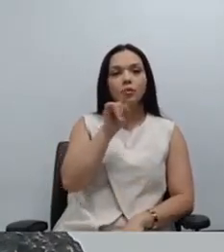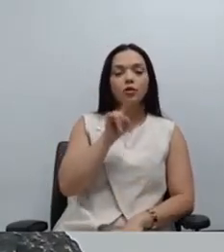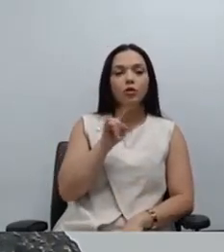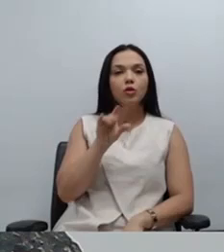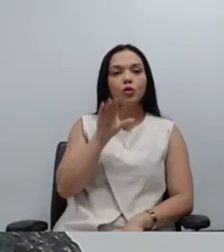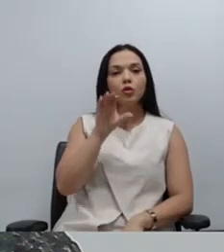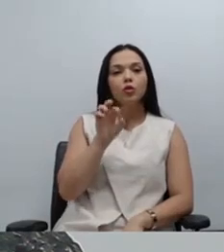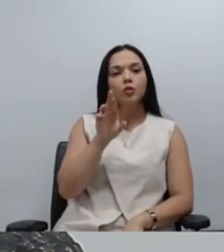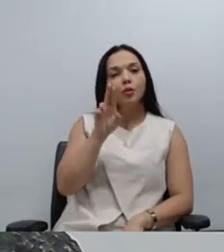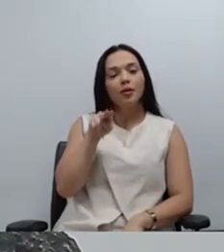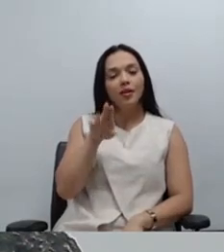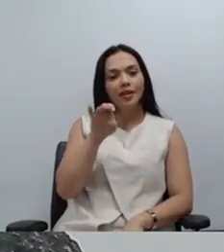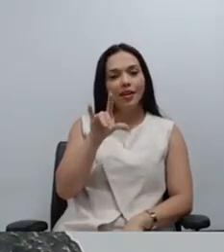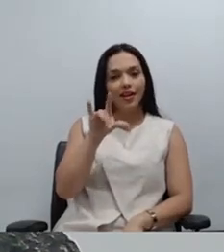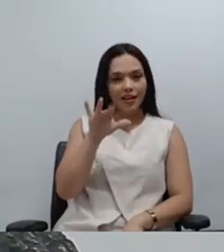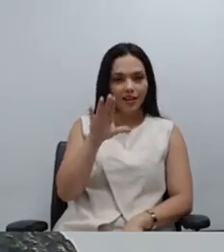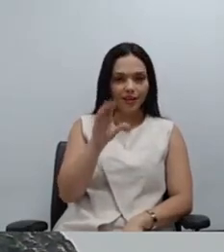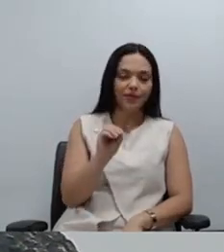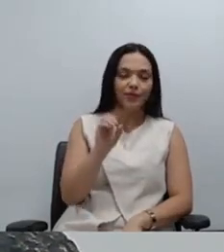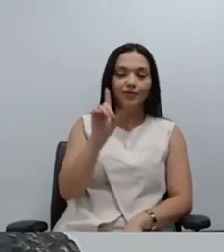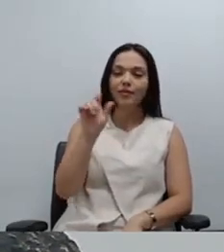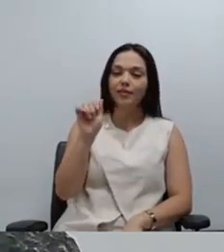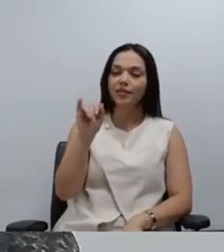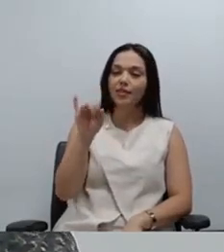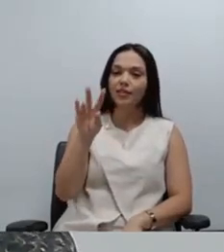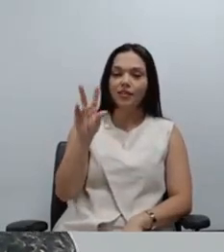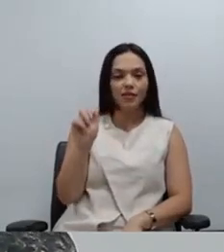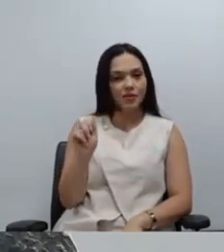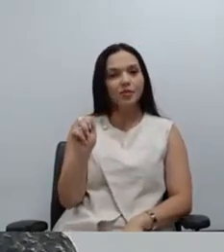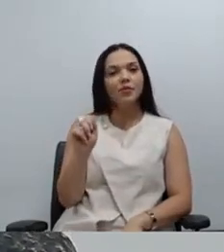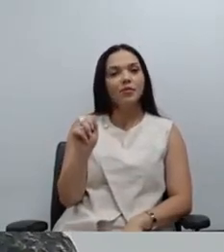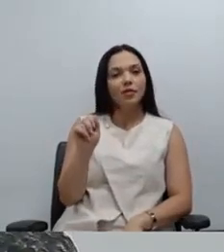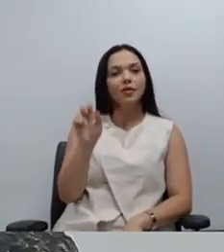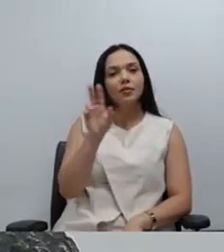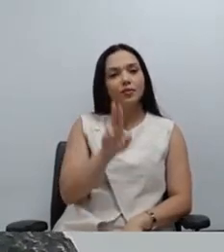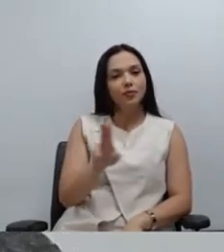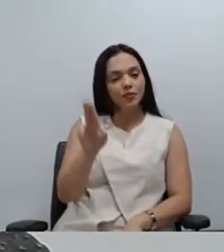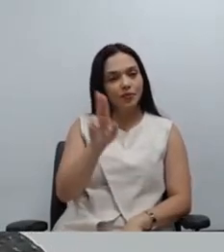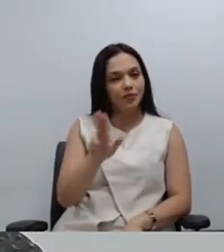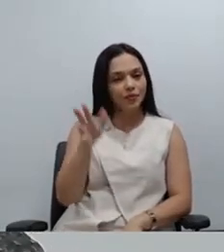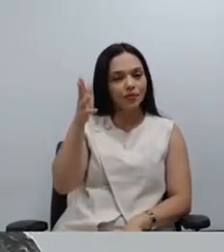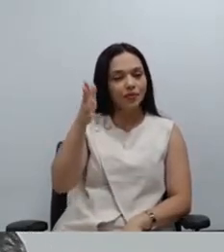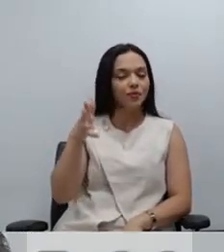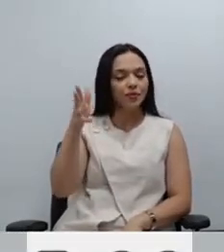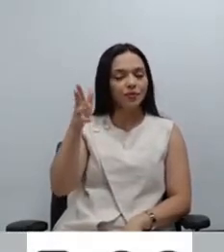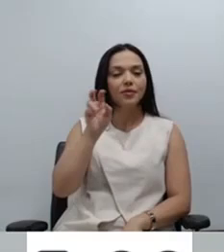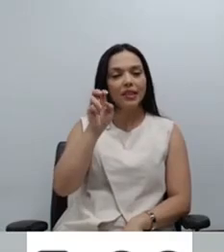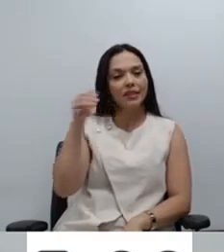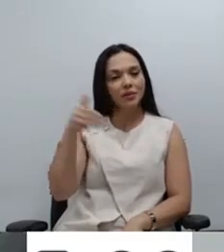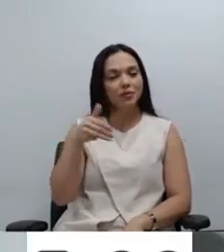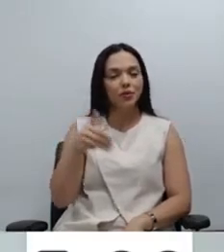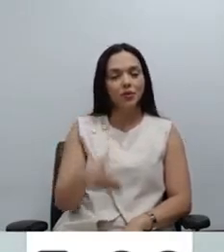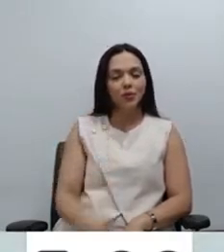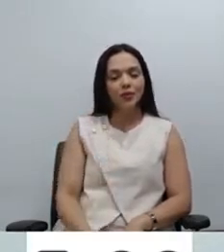bem-vindo, bom dia, pelo uso da palavra, pelo prazo regimental de 5 minutos.